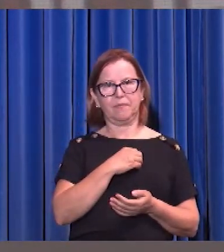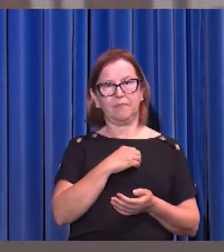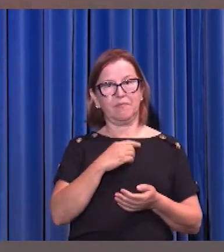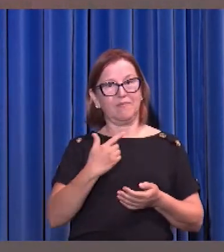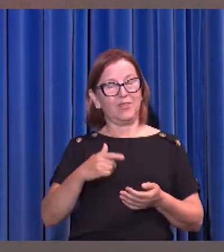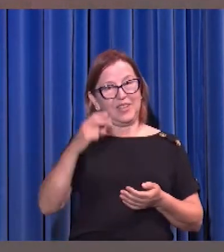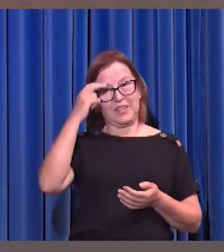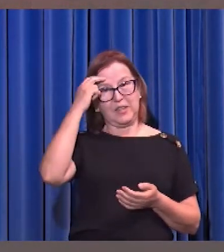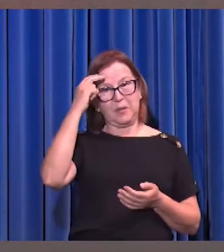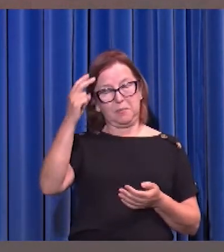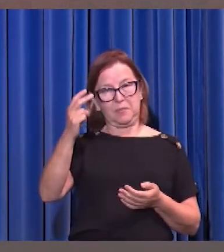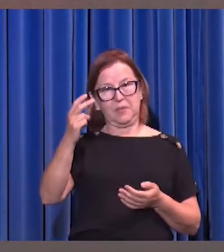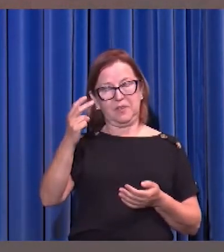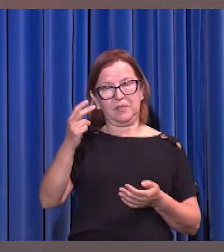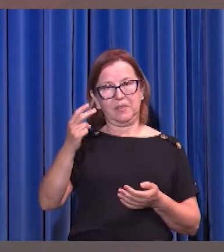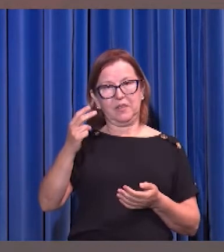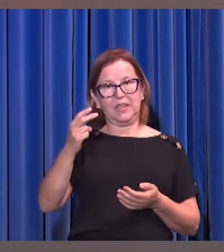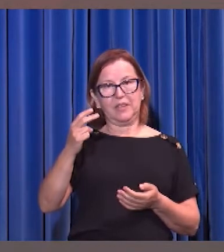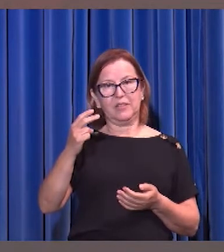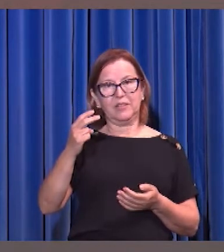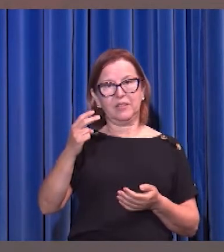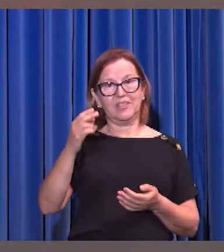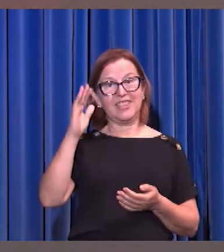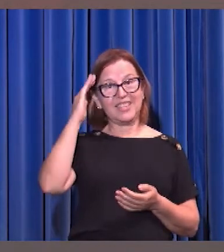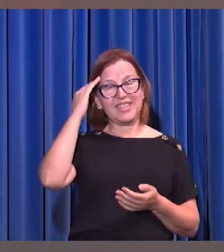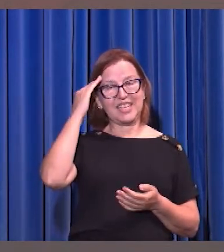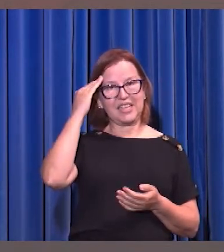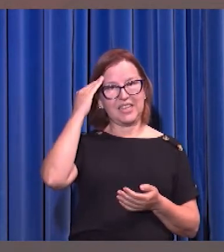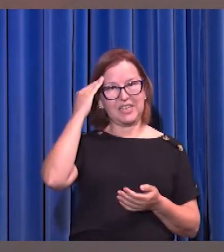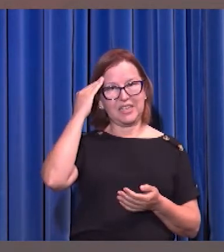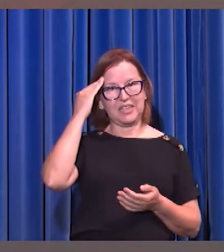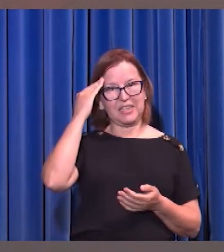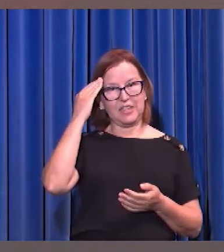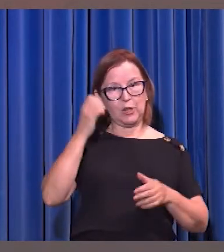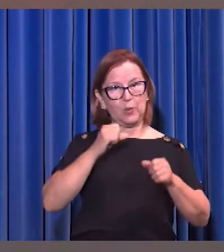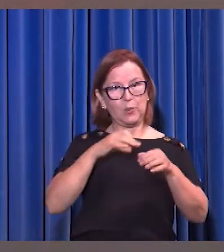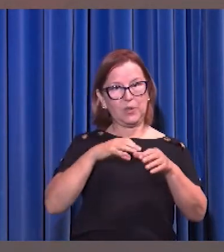e, portanto, de entender o ensino de Deus.